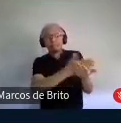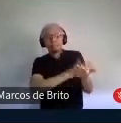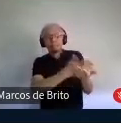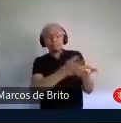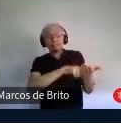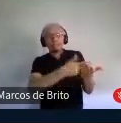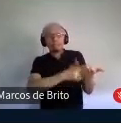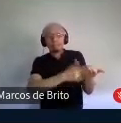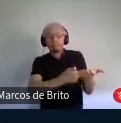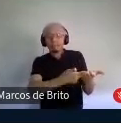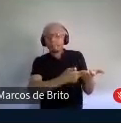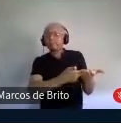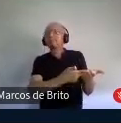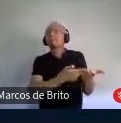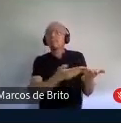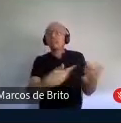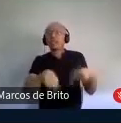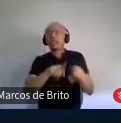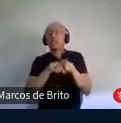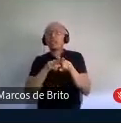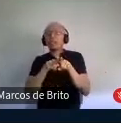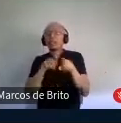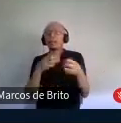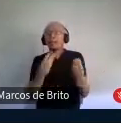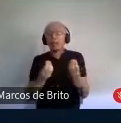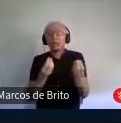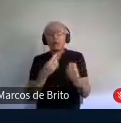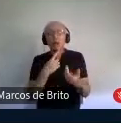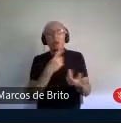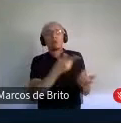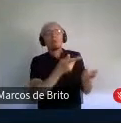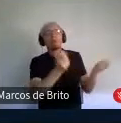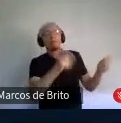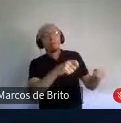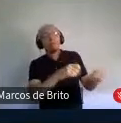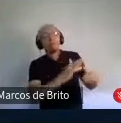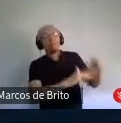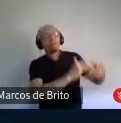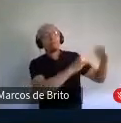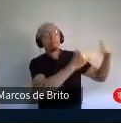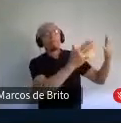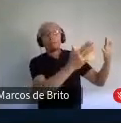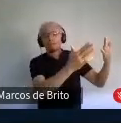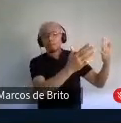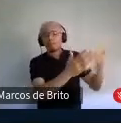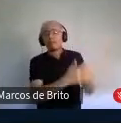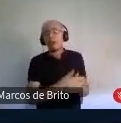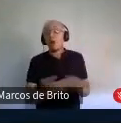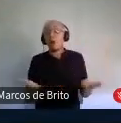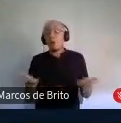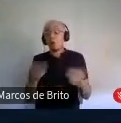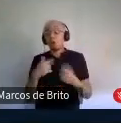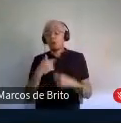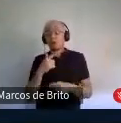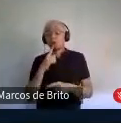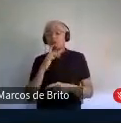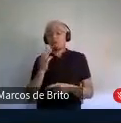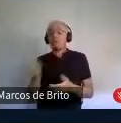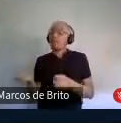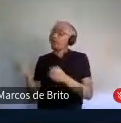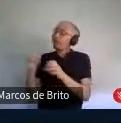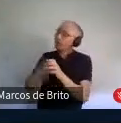também em relação ao desenvolvimento da competência. Hoje eu volto para a formação